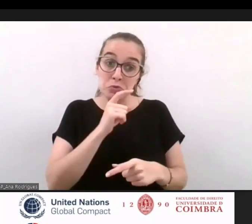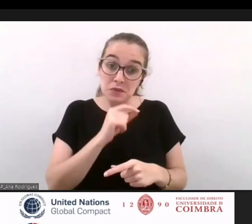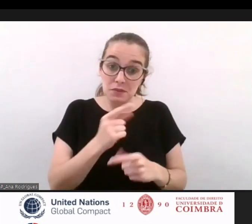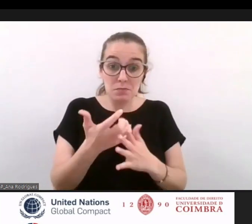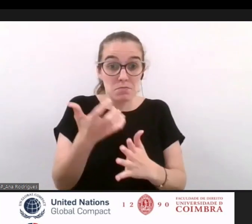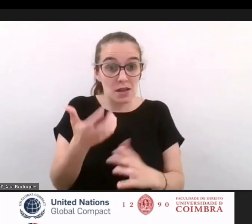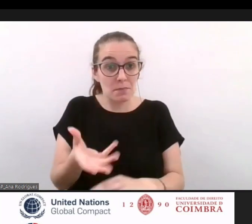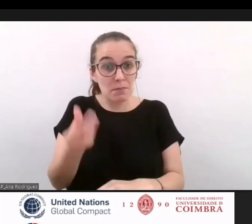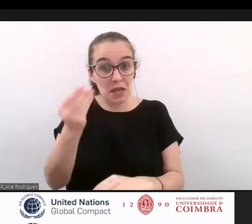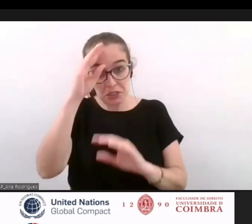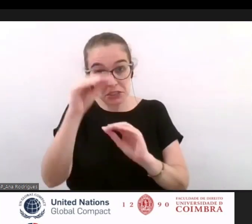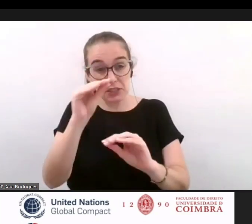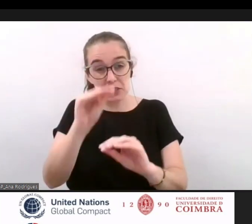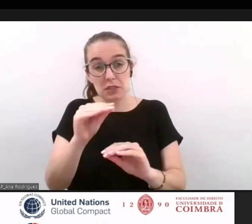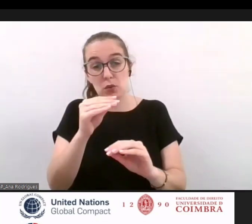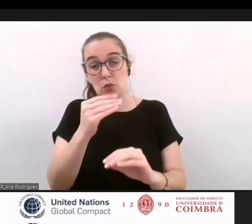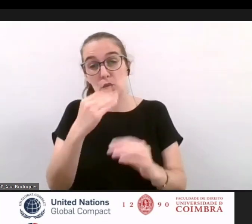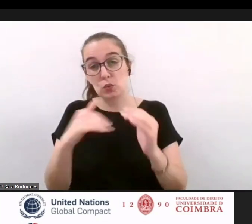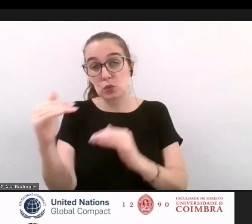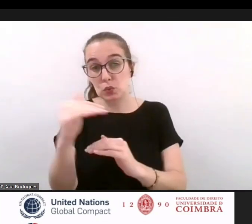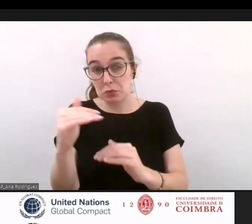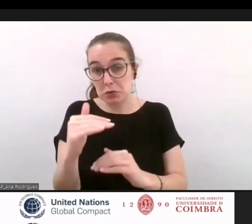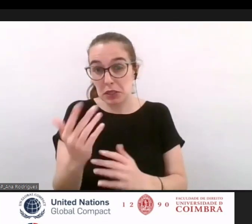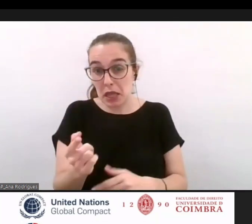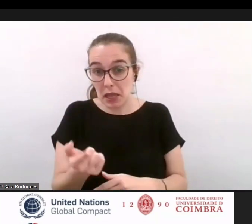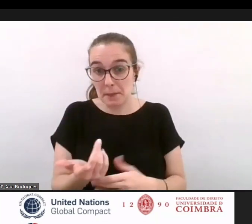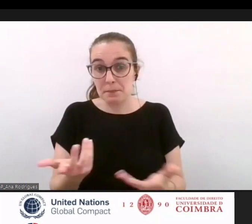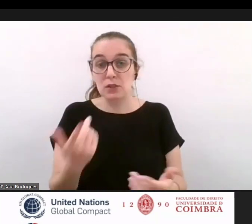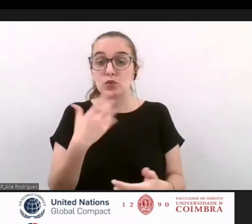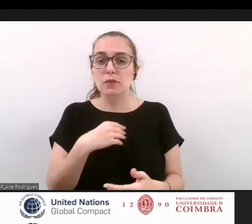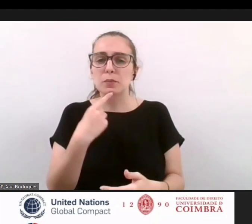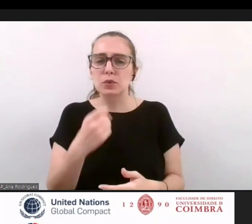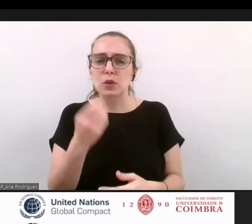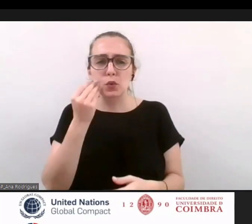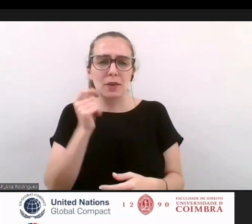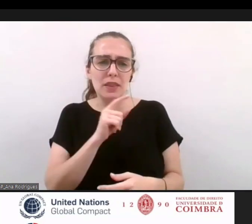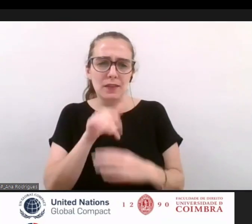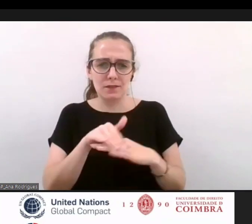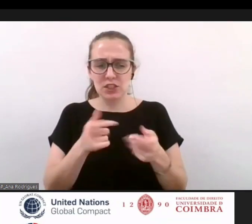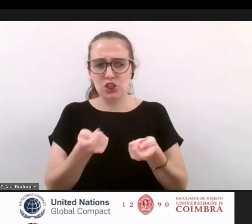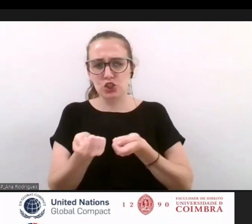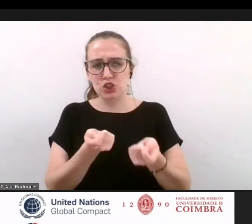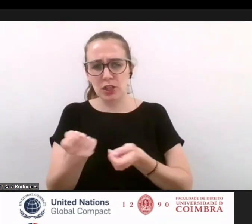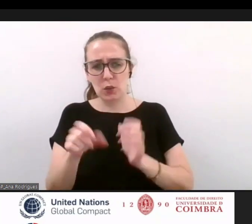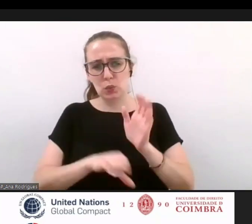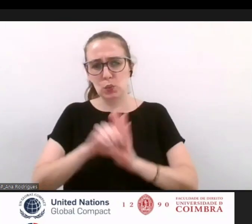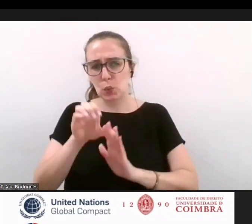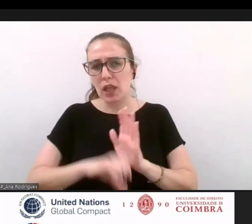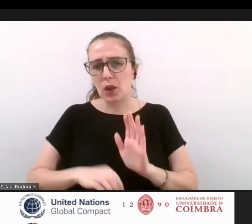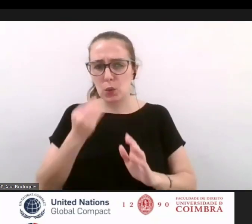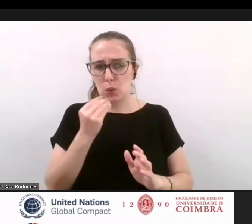superior. Como é que nós podemos melhor ajustar a currícula para que estas novas